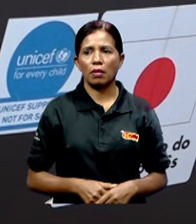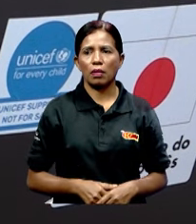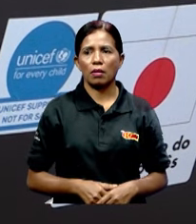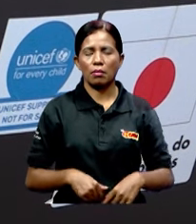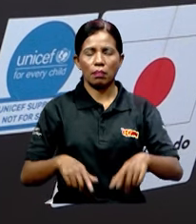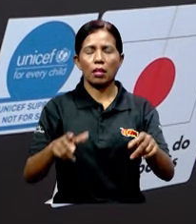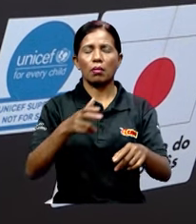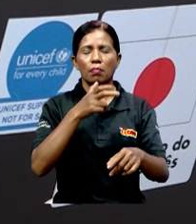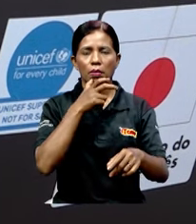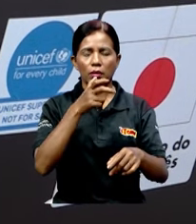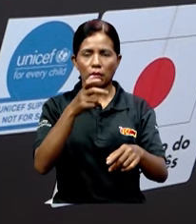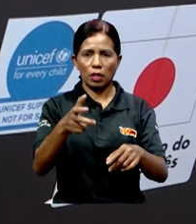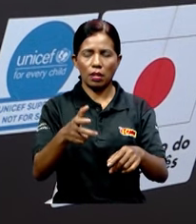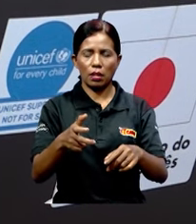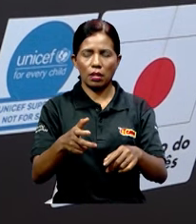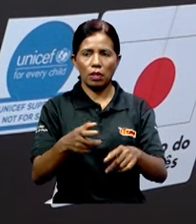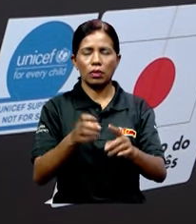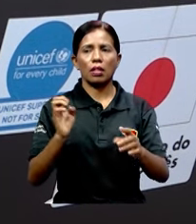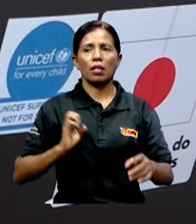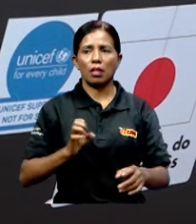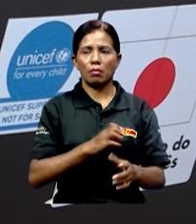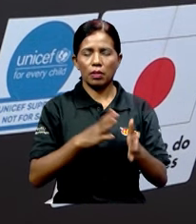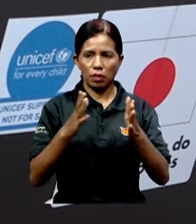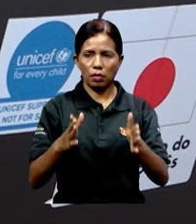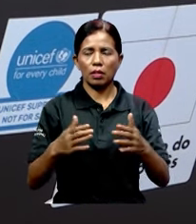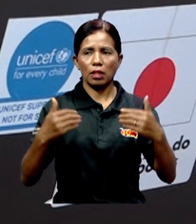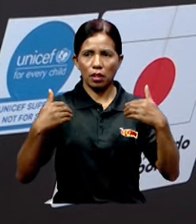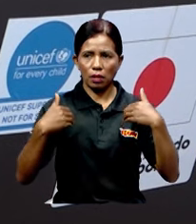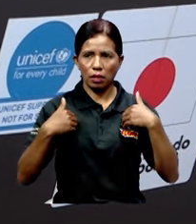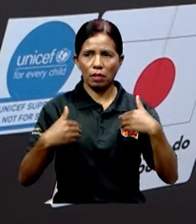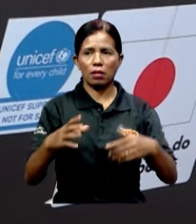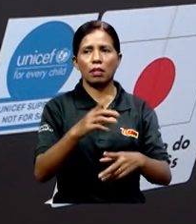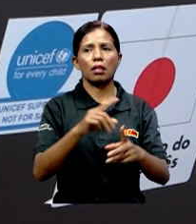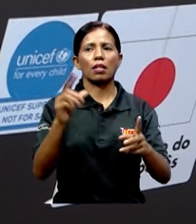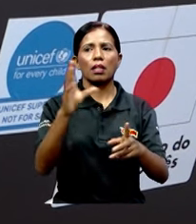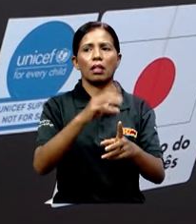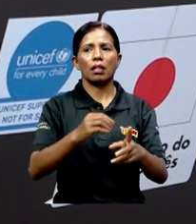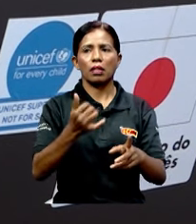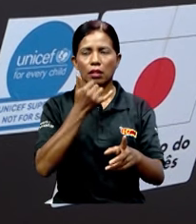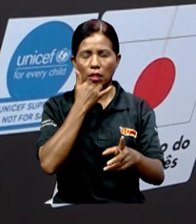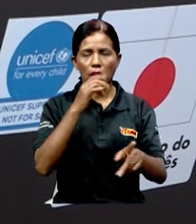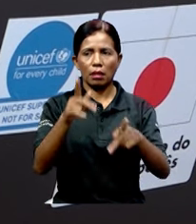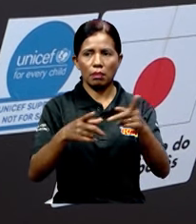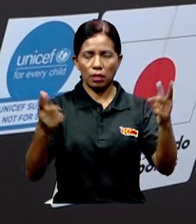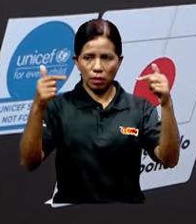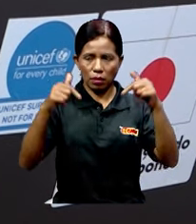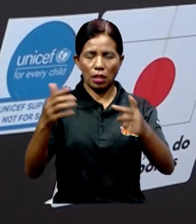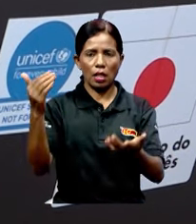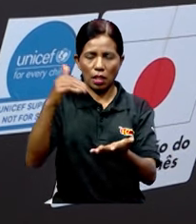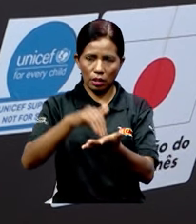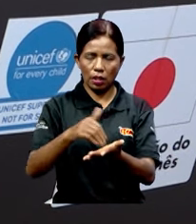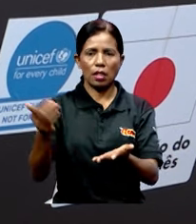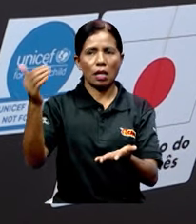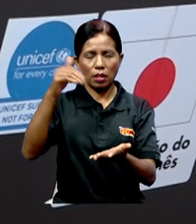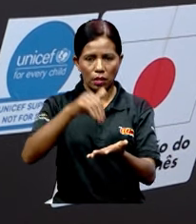Portugal, li usa embaixada né, quando ia failanço ruma letra ruma batruma ma consala e tem que mai ratifica